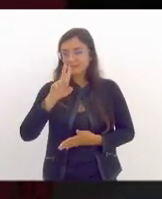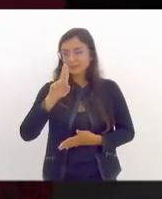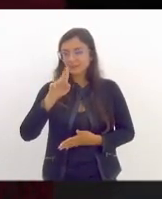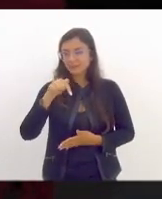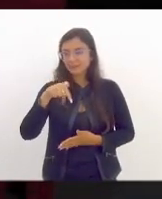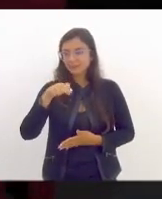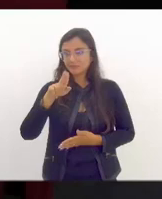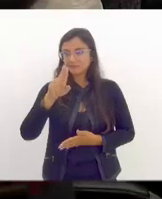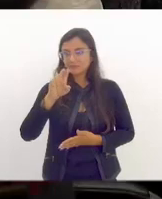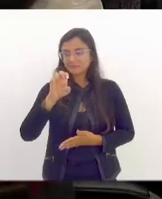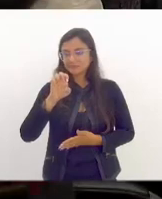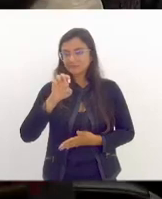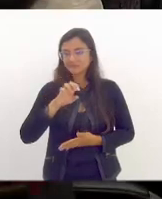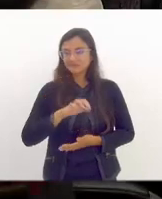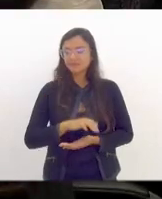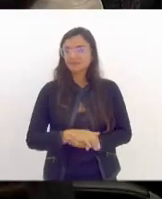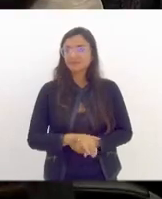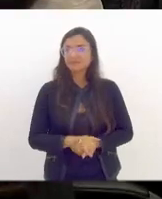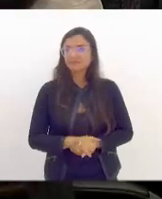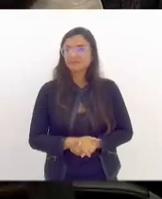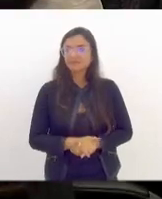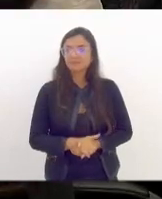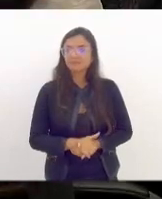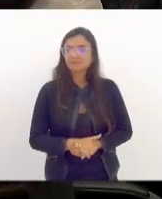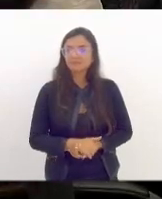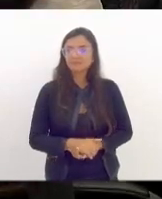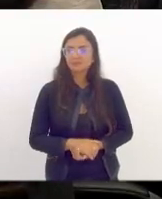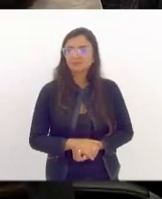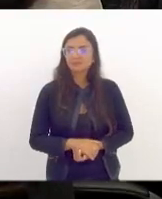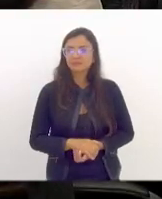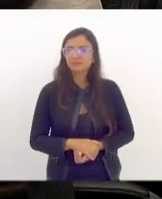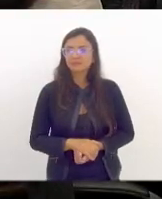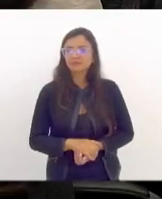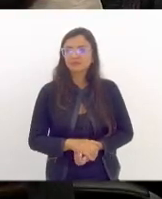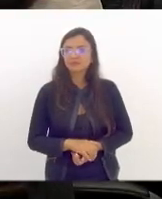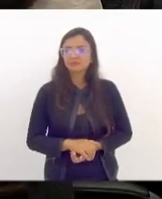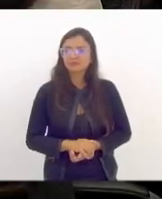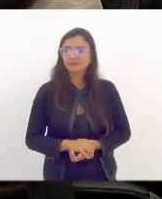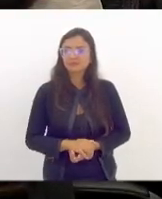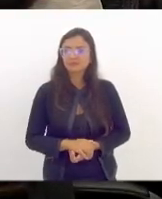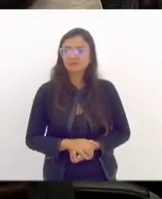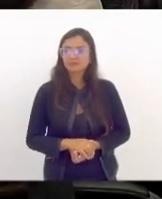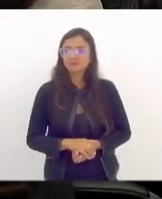é Ruan Ruan Ruan falei certo